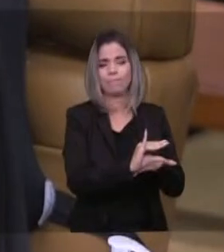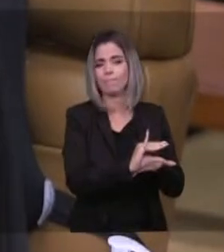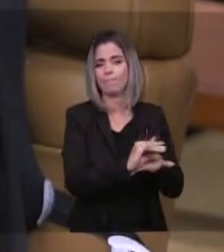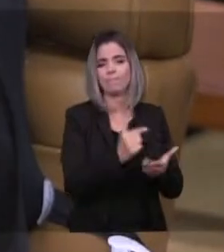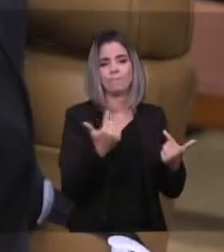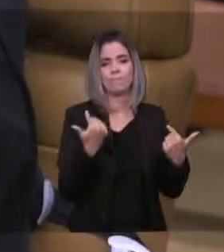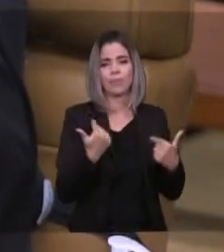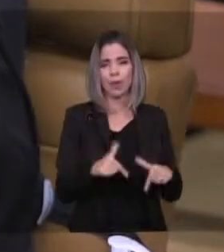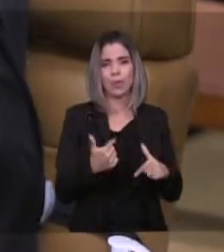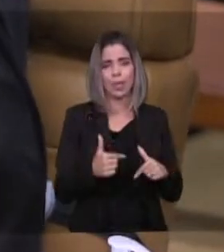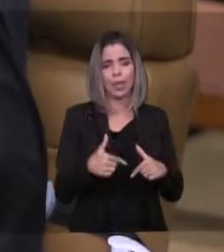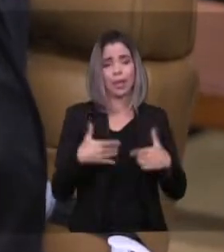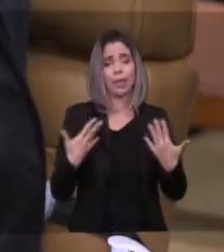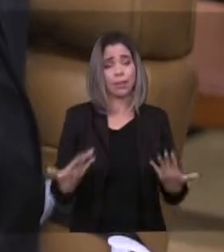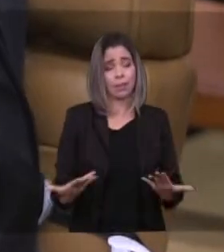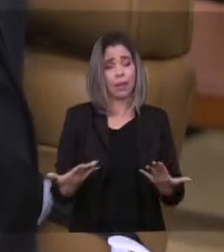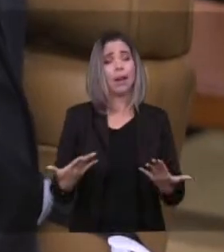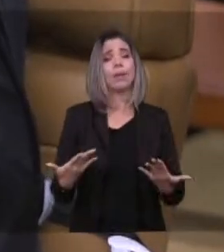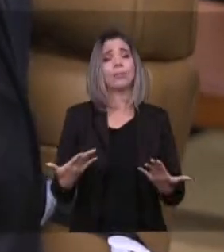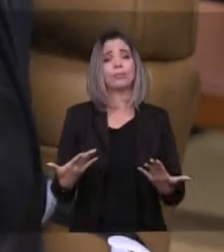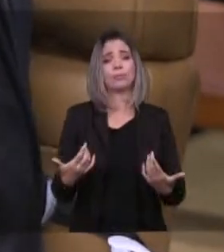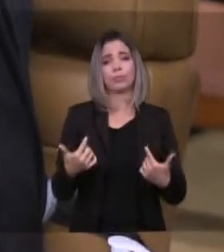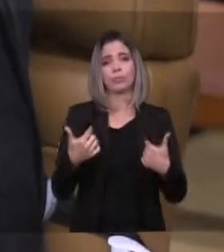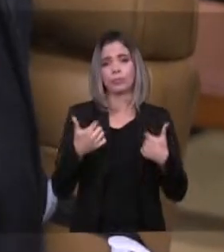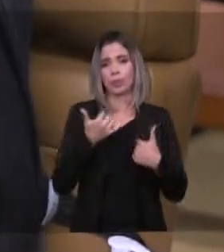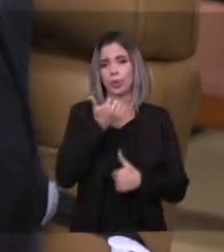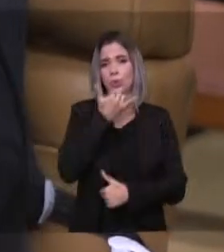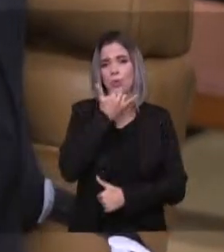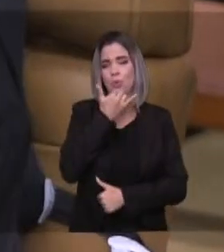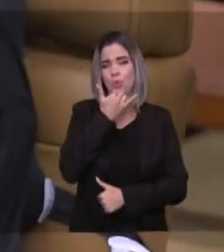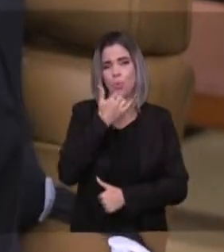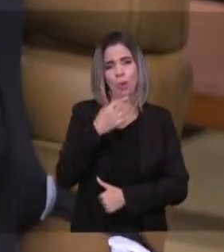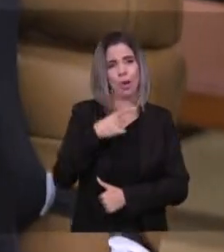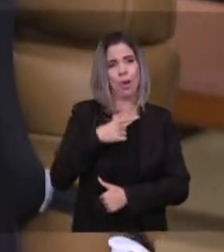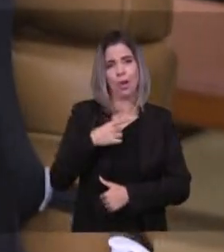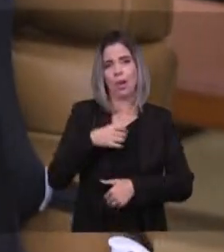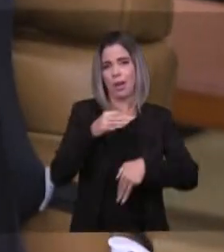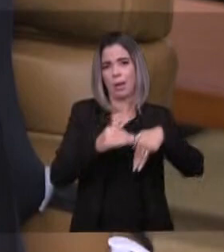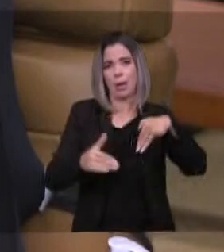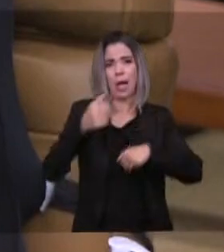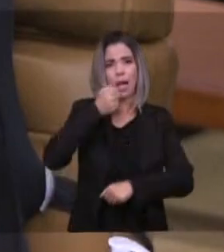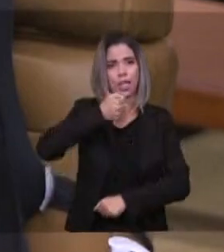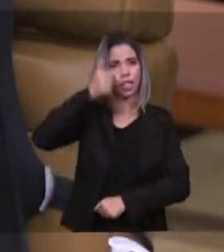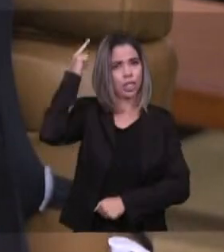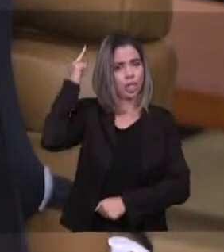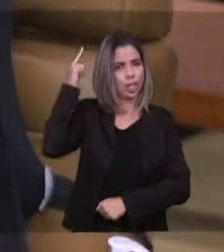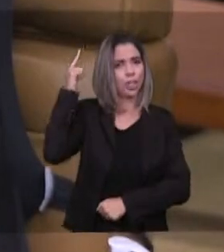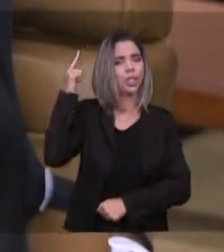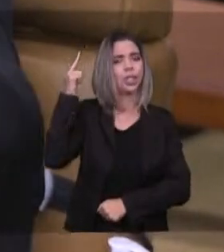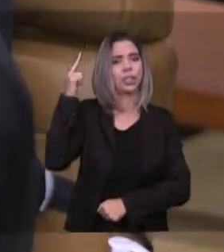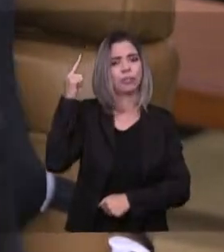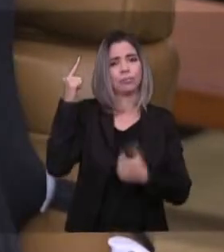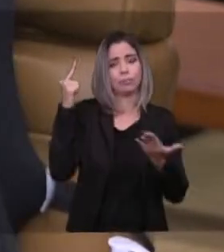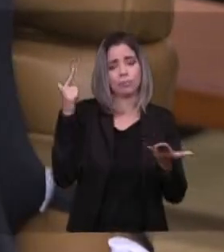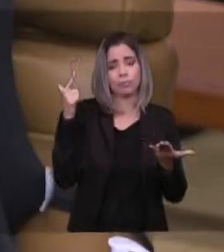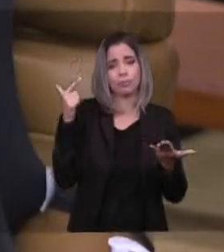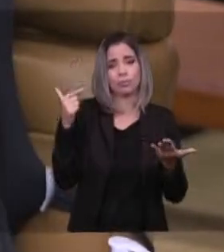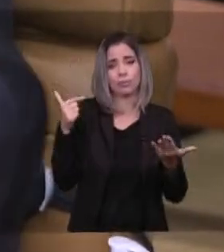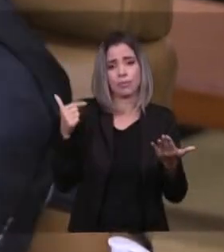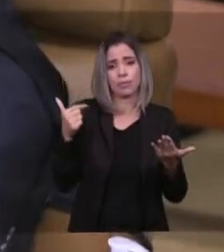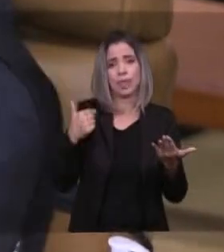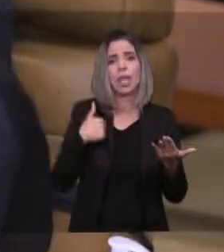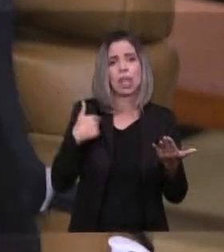Por tais razões, e com, repito, com a devida vênia ao ministro Alexandre, o que não retira